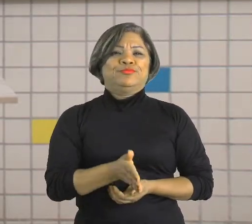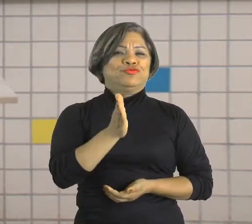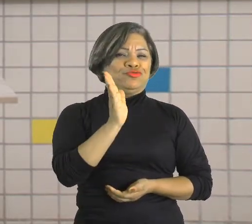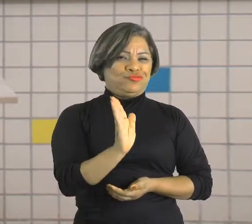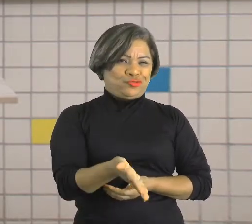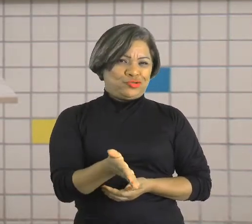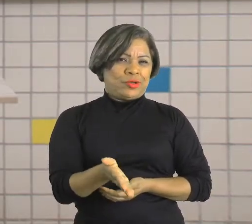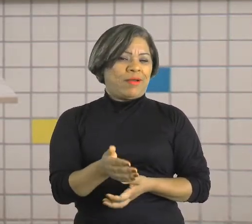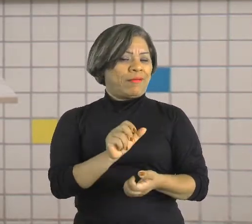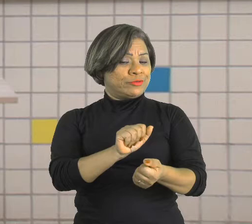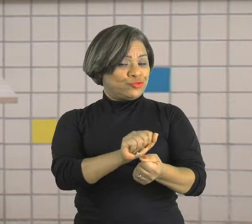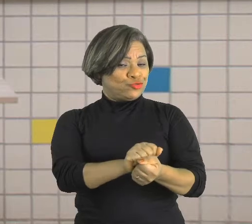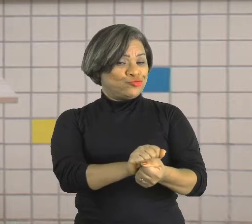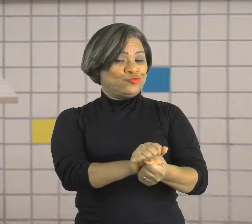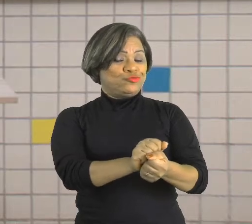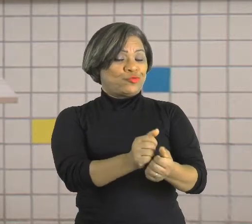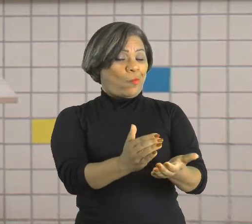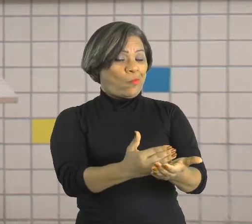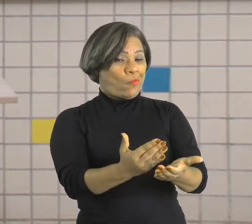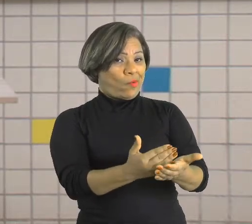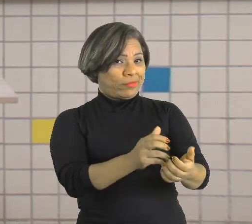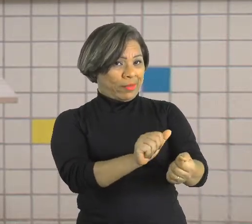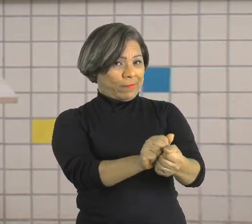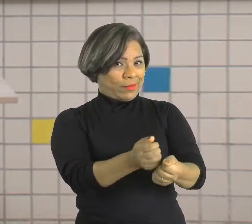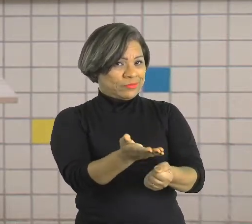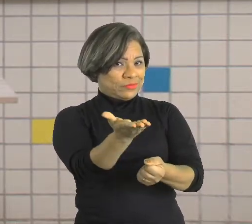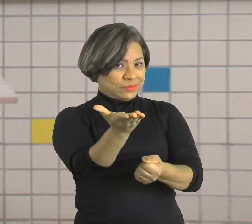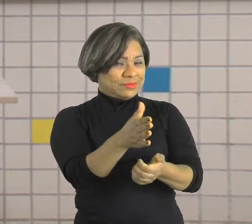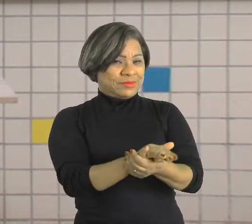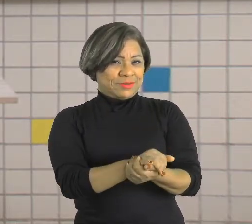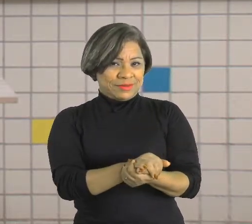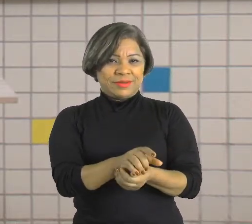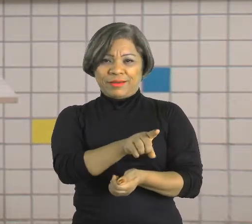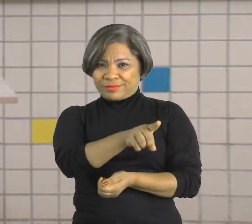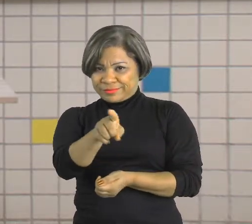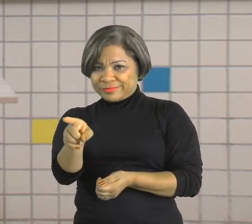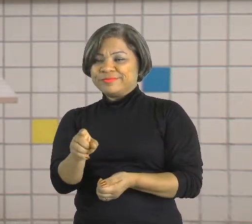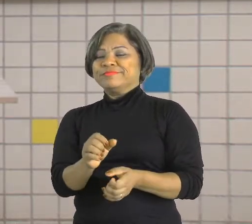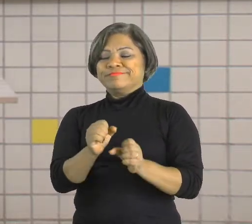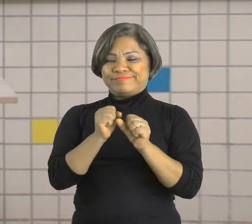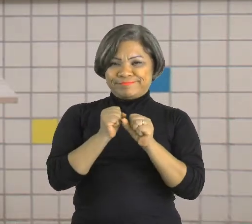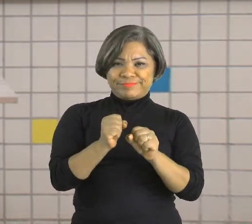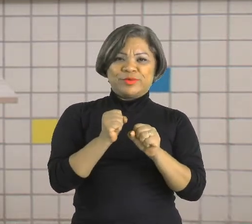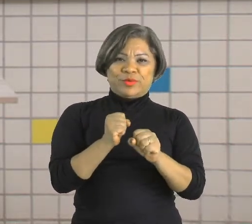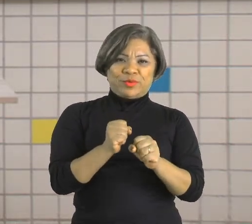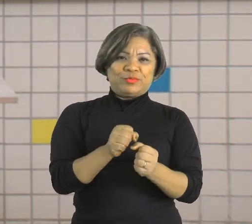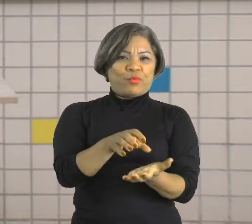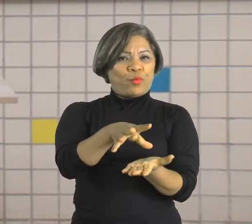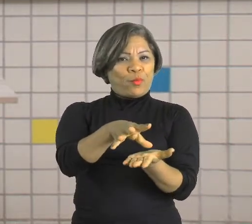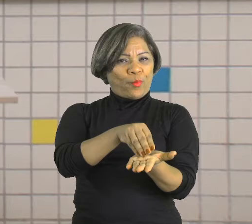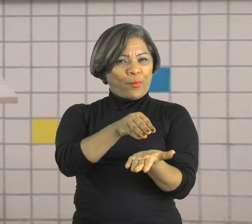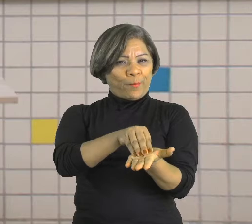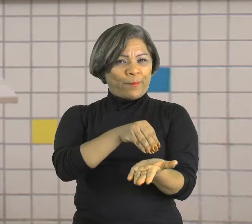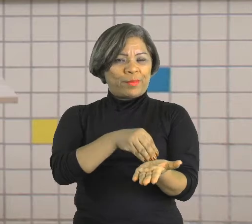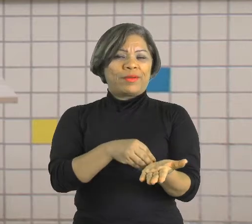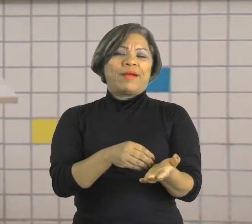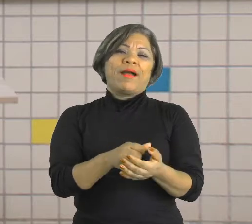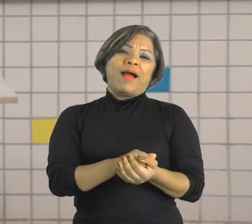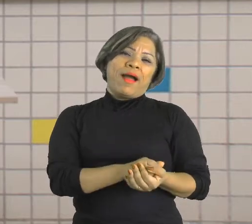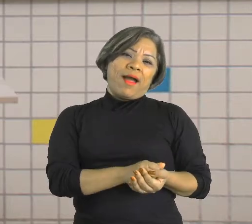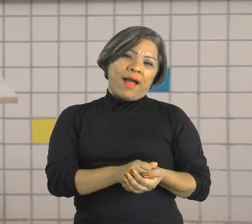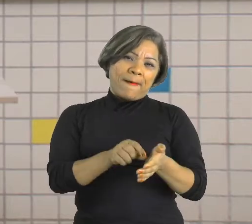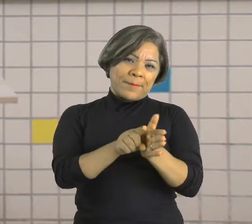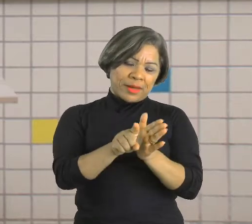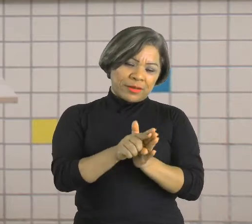aí perto de você, e você vai ter condições de copiar as perguntinhas e responder aí,